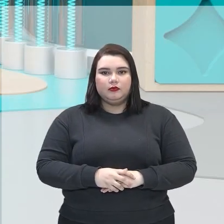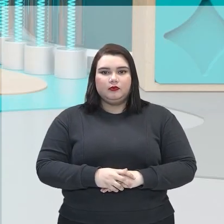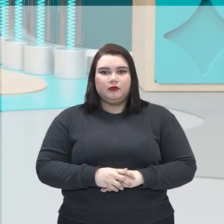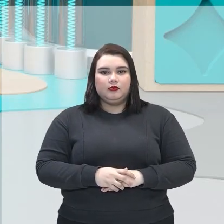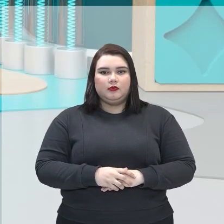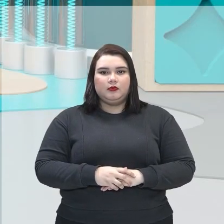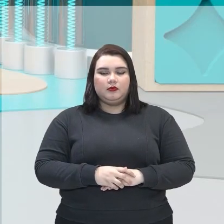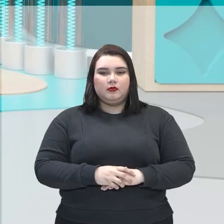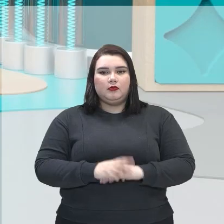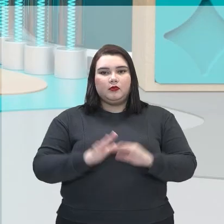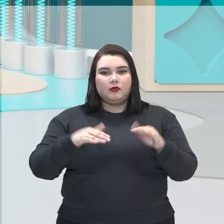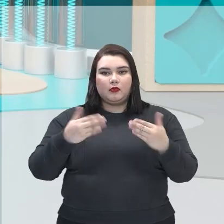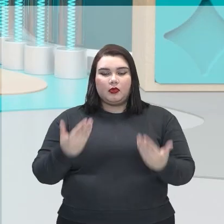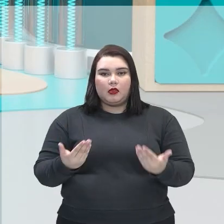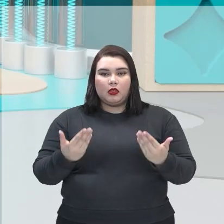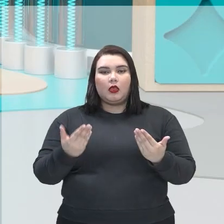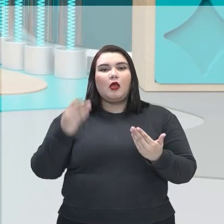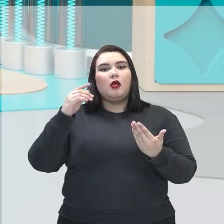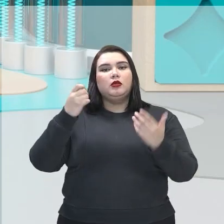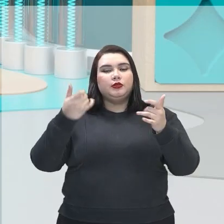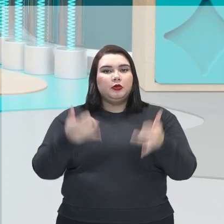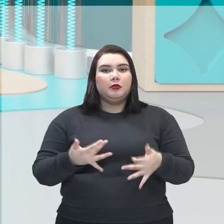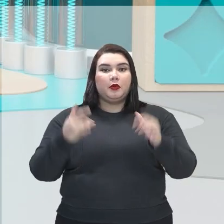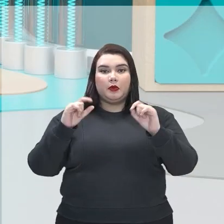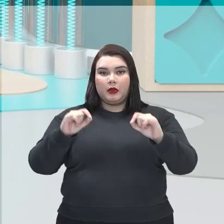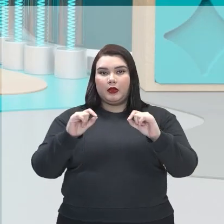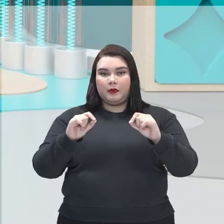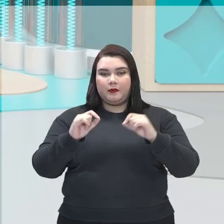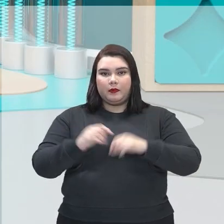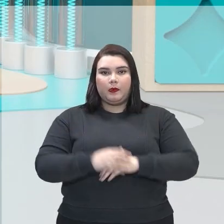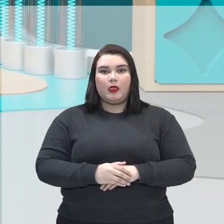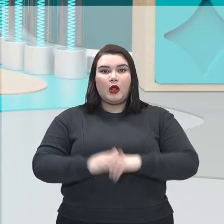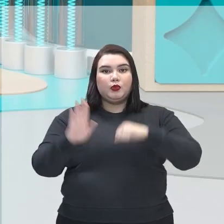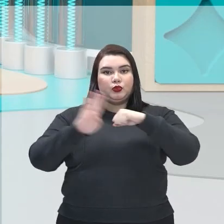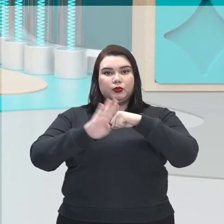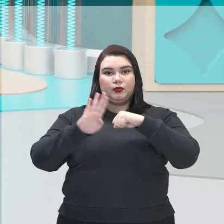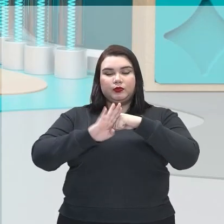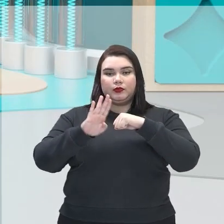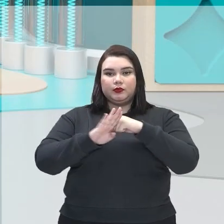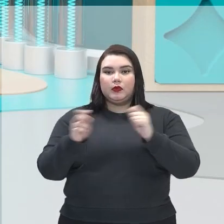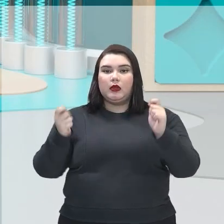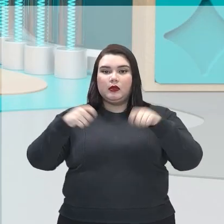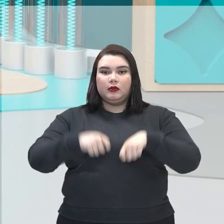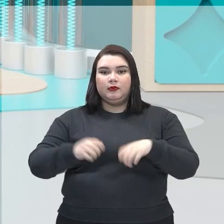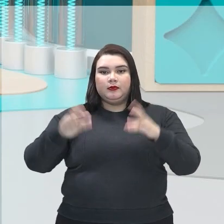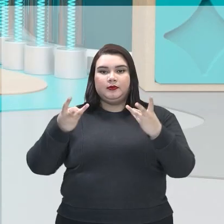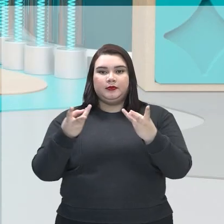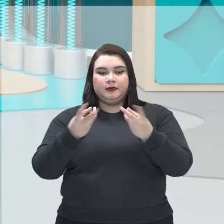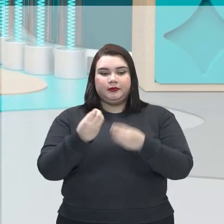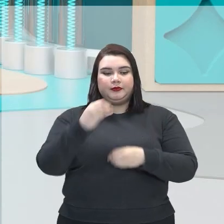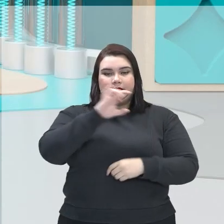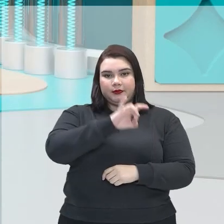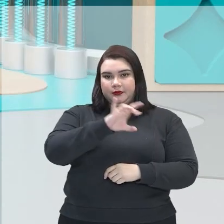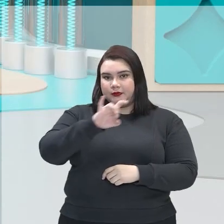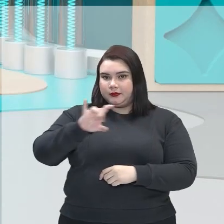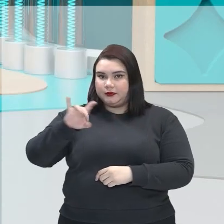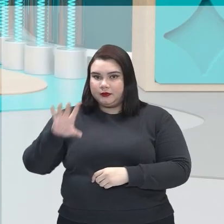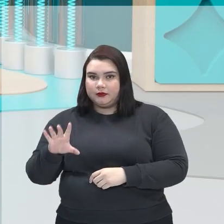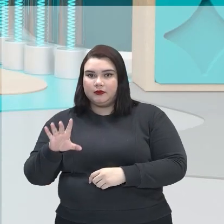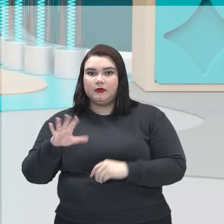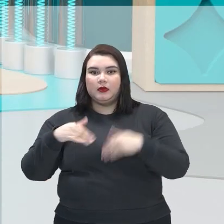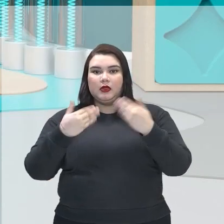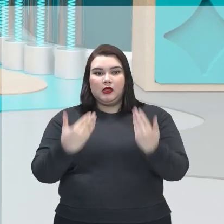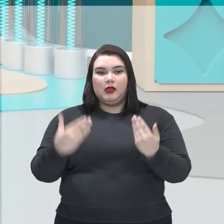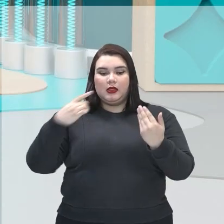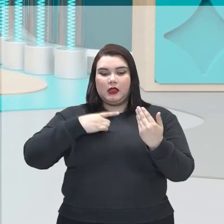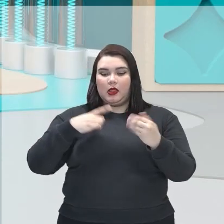Então, são substantivos que eu posso contar individualmente. E quando eles